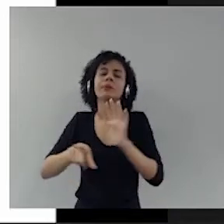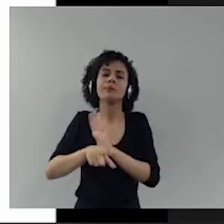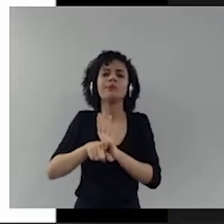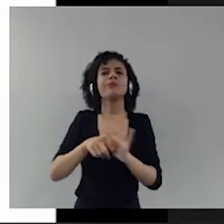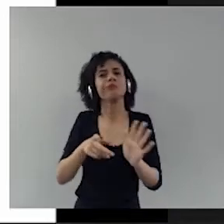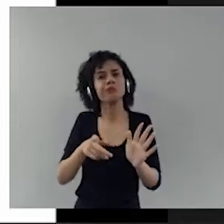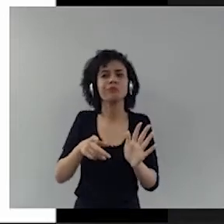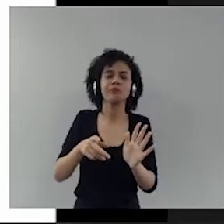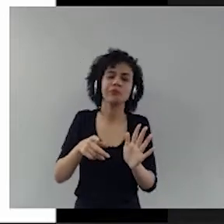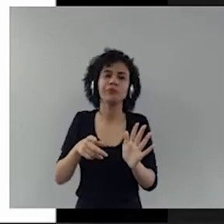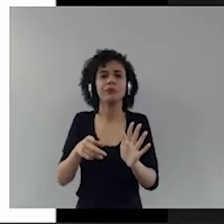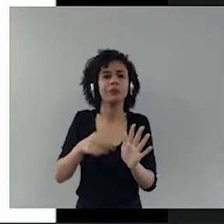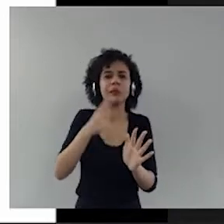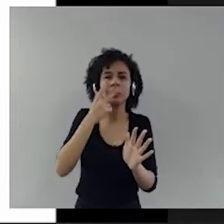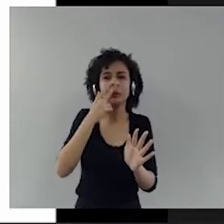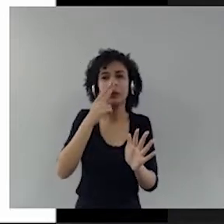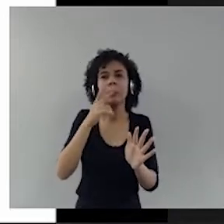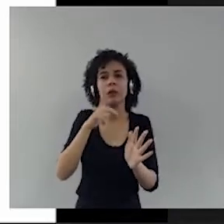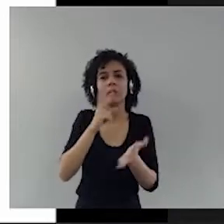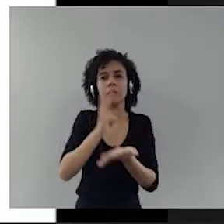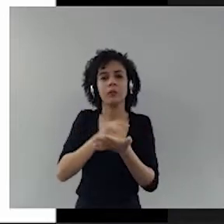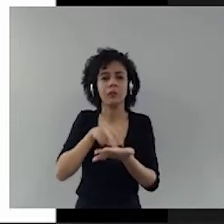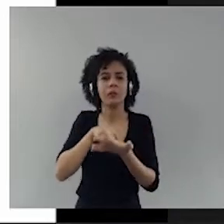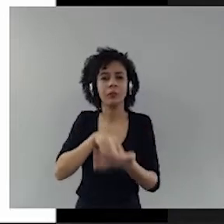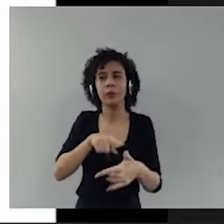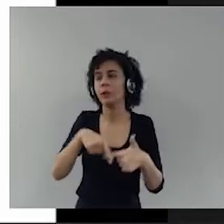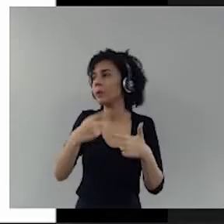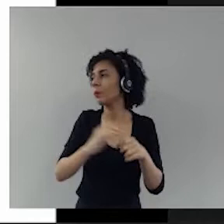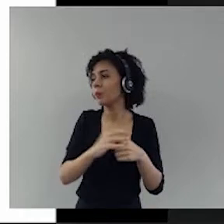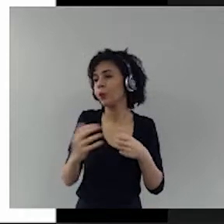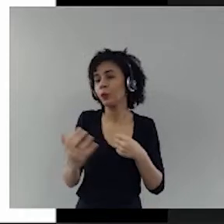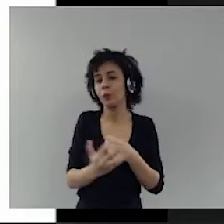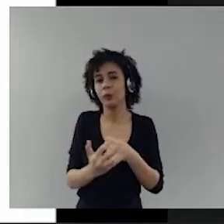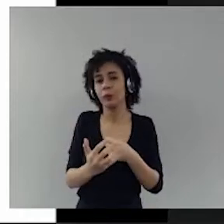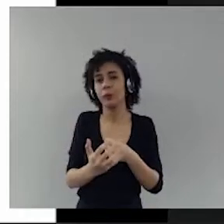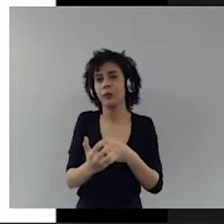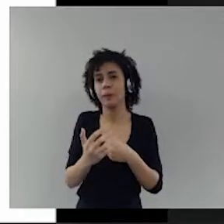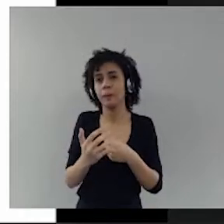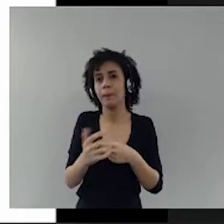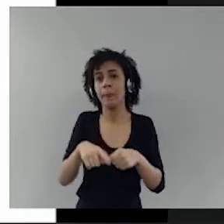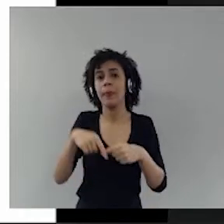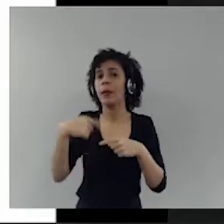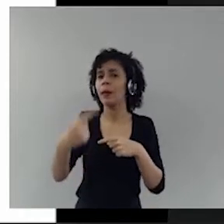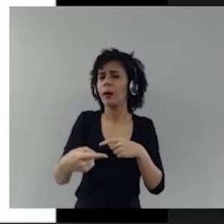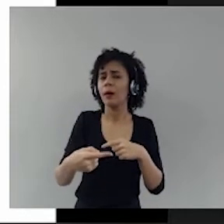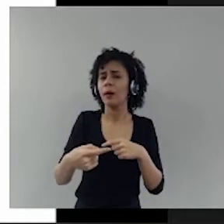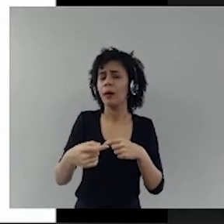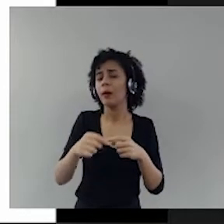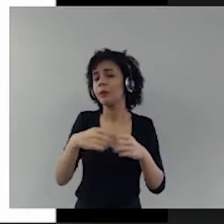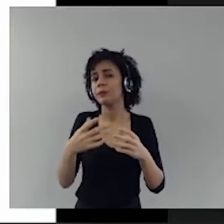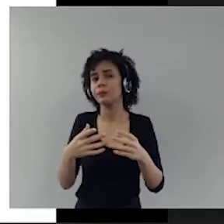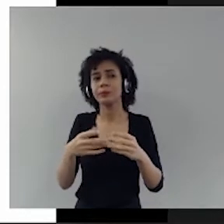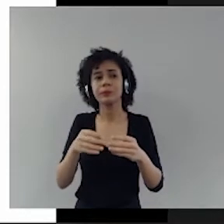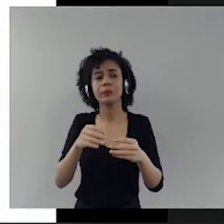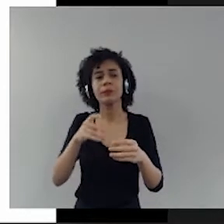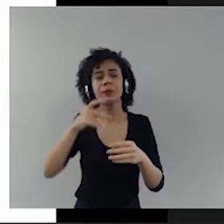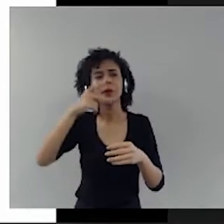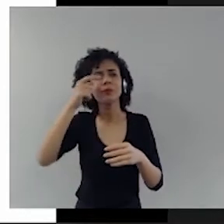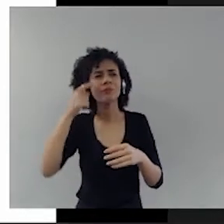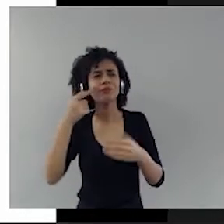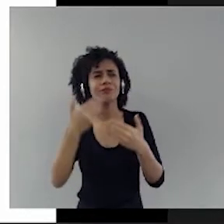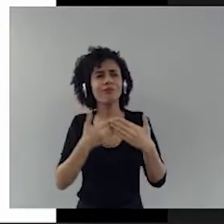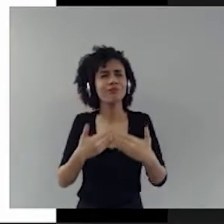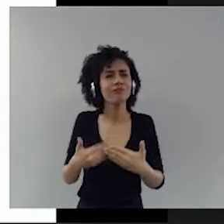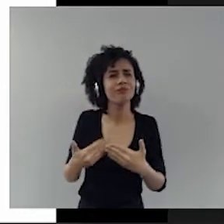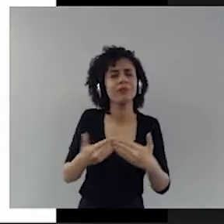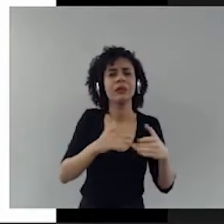possivelmente será mantida após academia e essas flix flexibilizações da